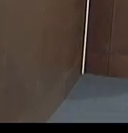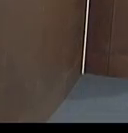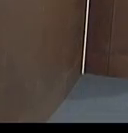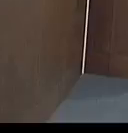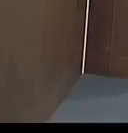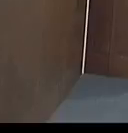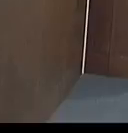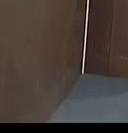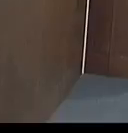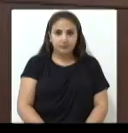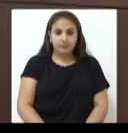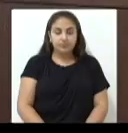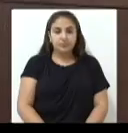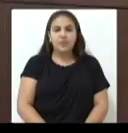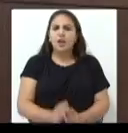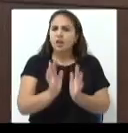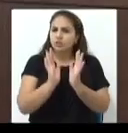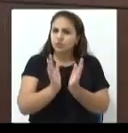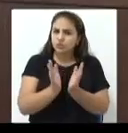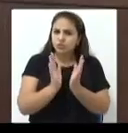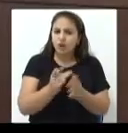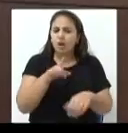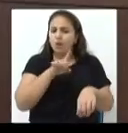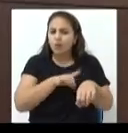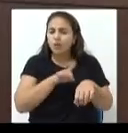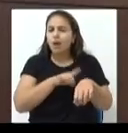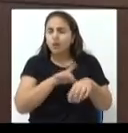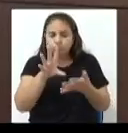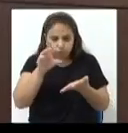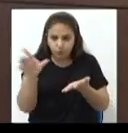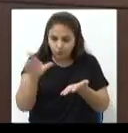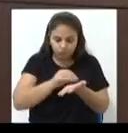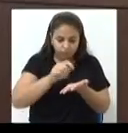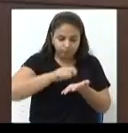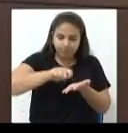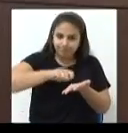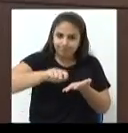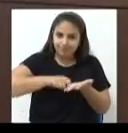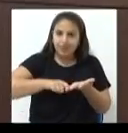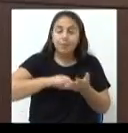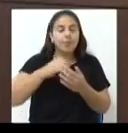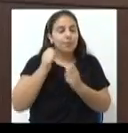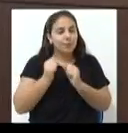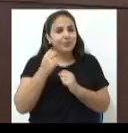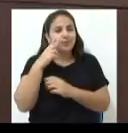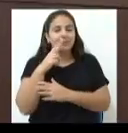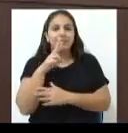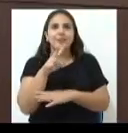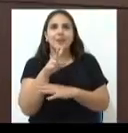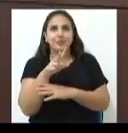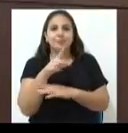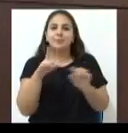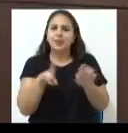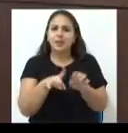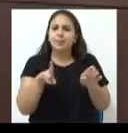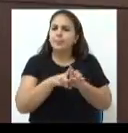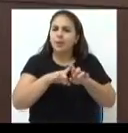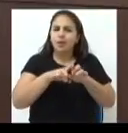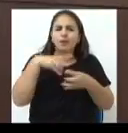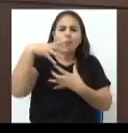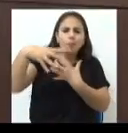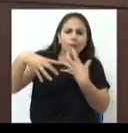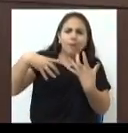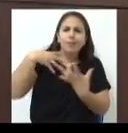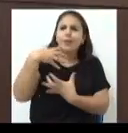Libras. Já pegaram os horários que passa o jornal para poder assistir, repercute dentro